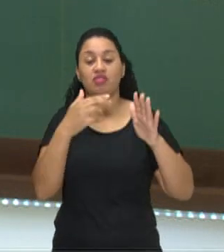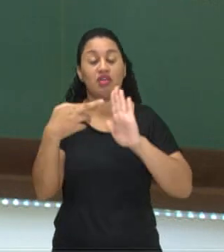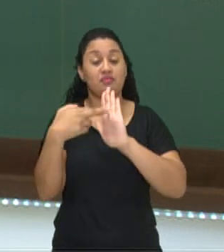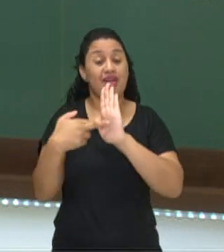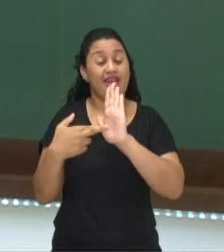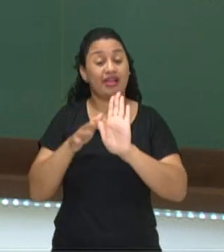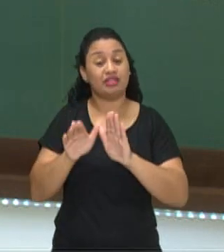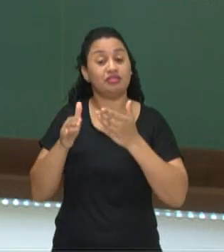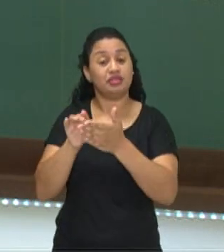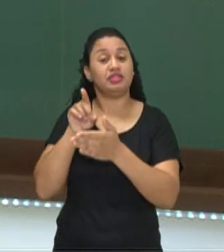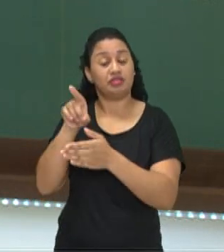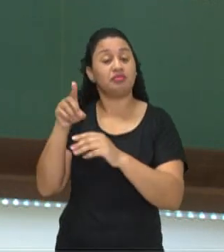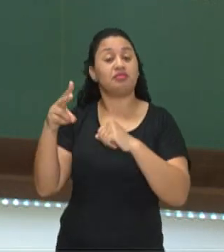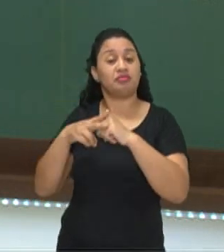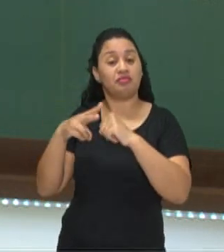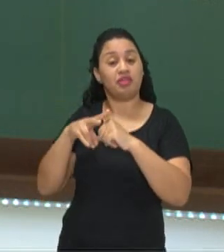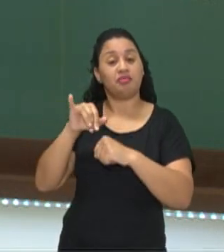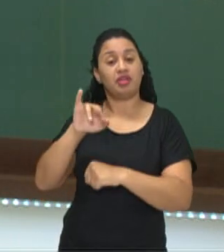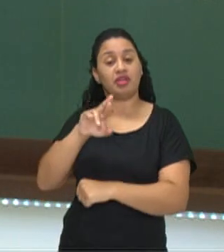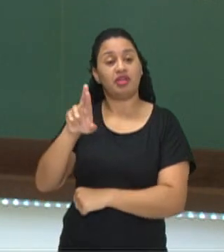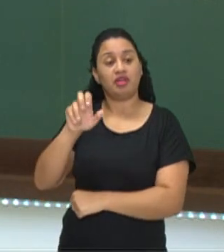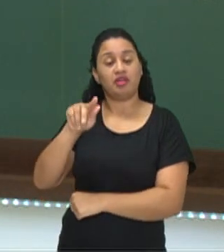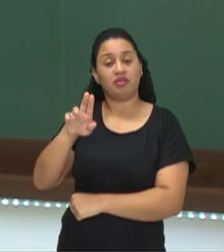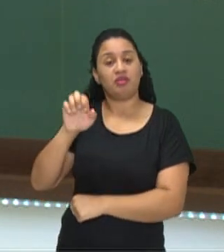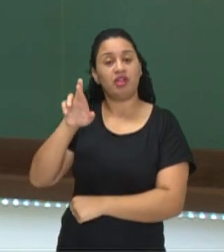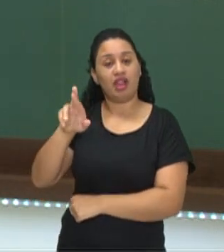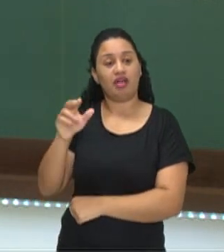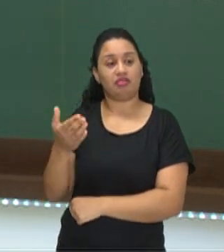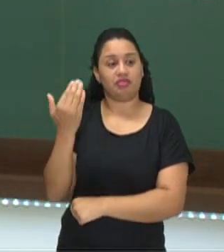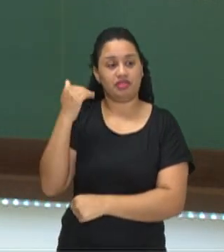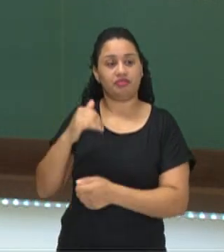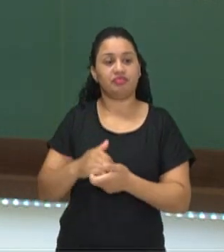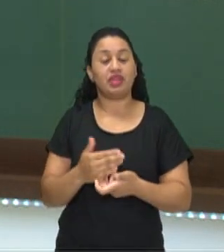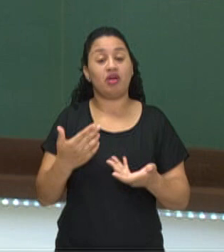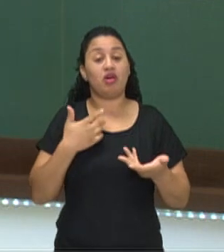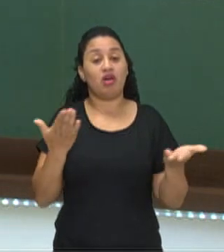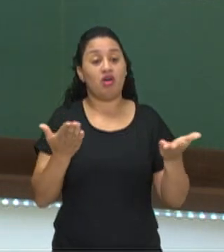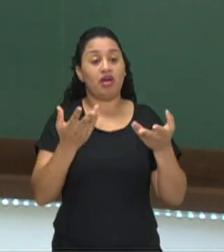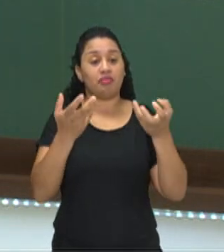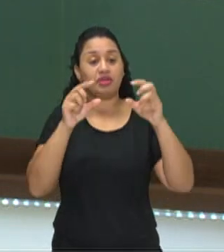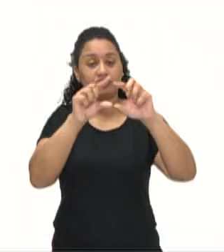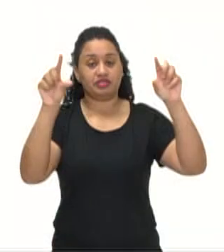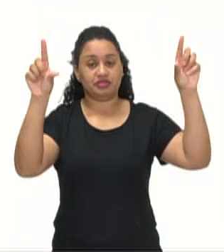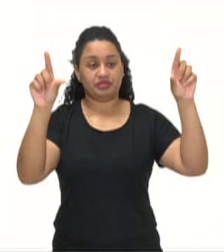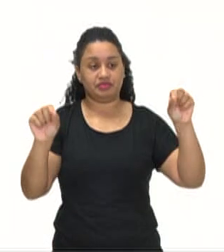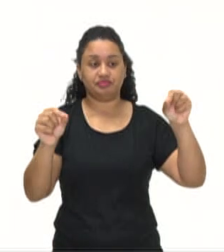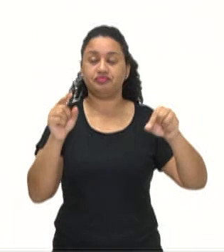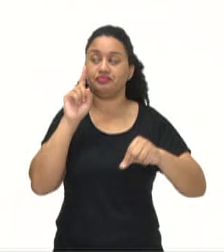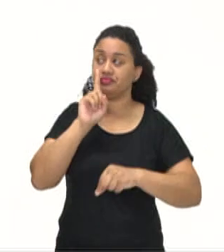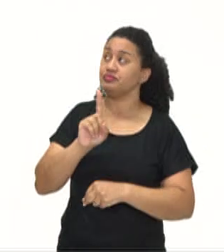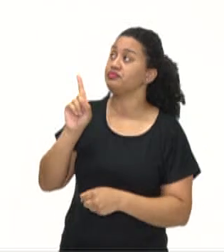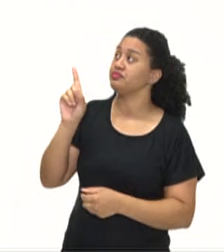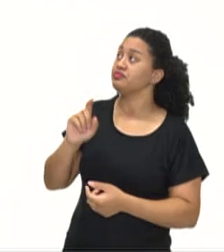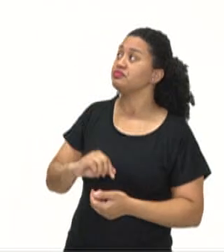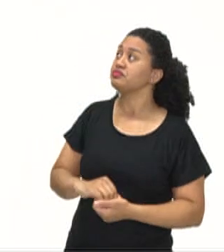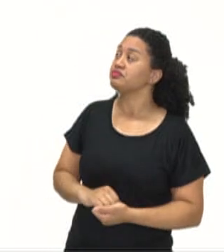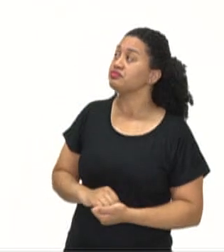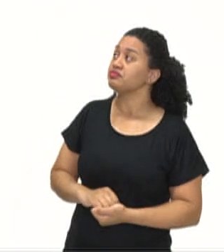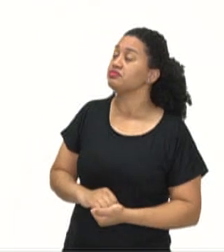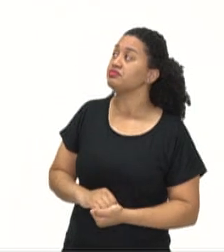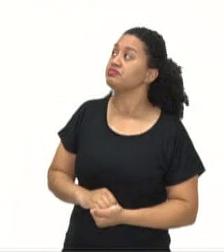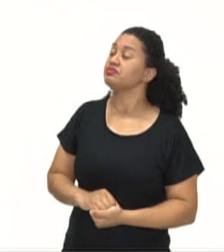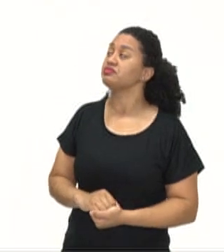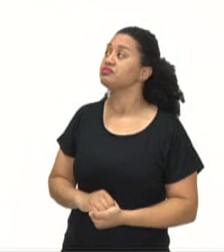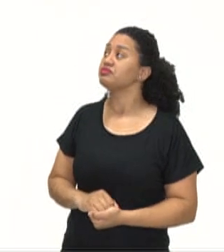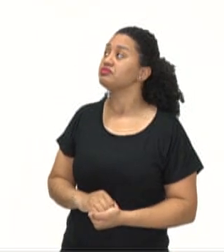para os verbos irregulares no passado. Agora veja essa outra situação aqui, ó. Her grandmother lived alone